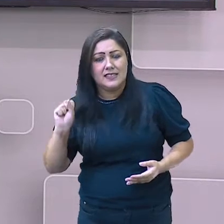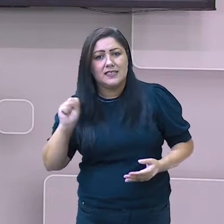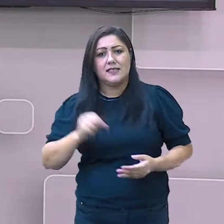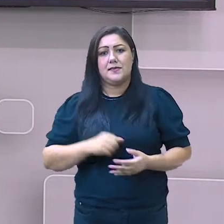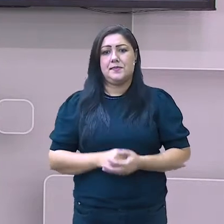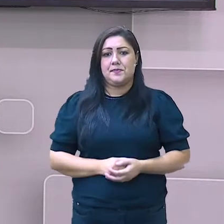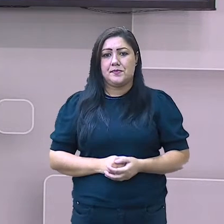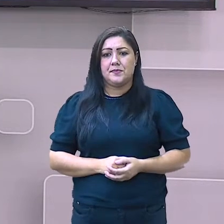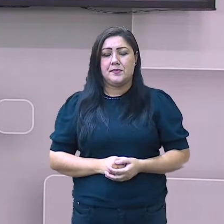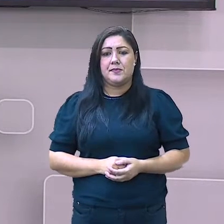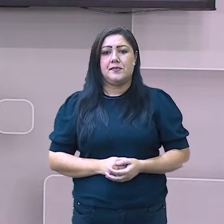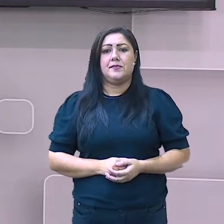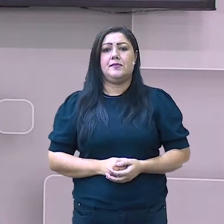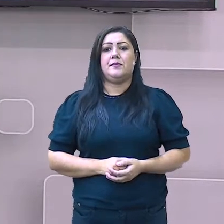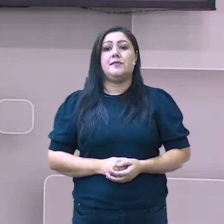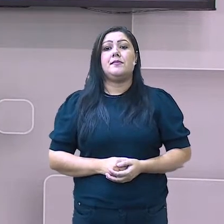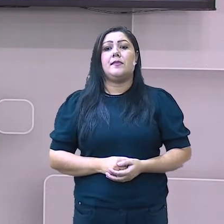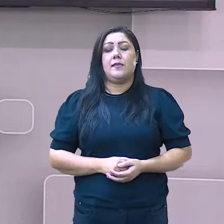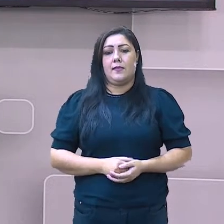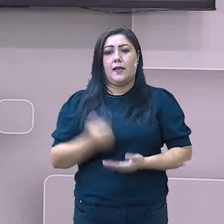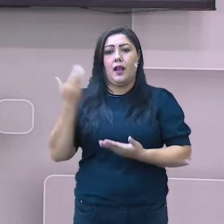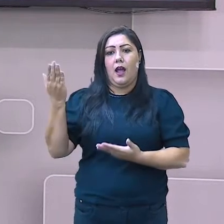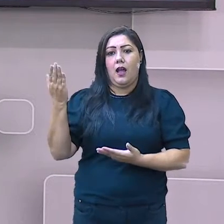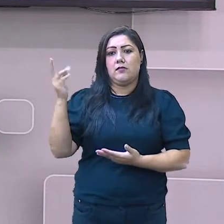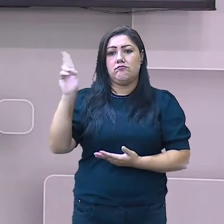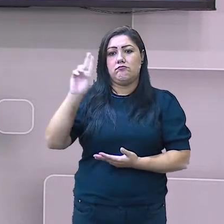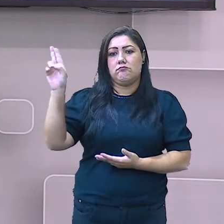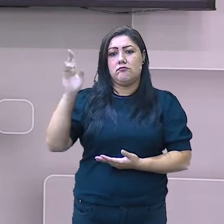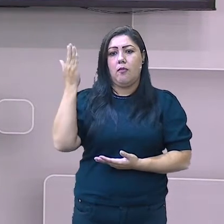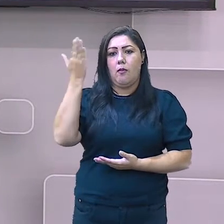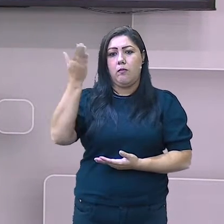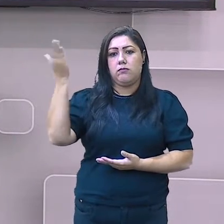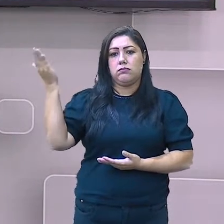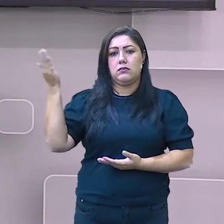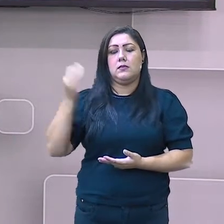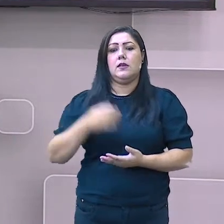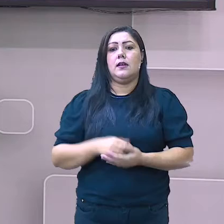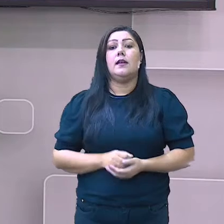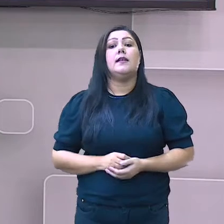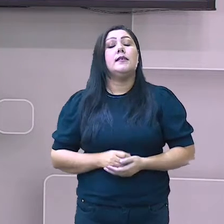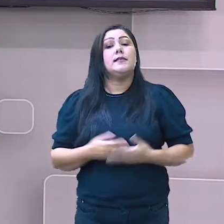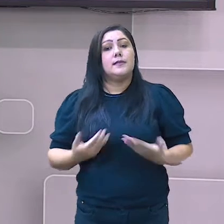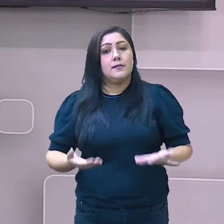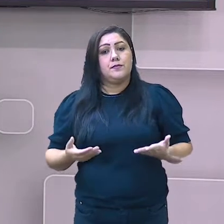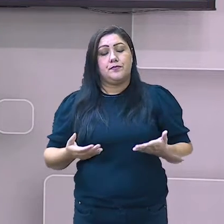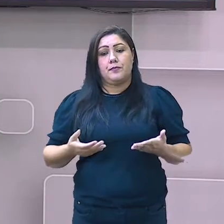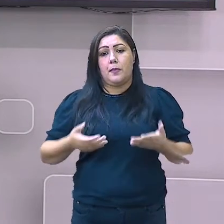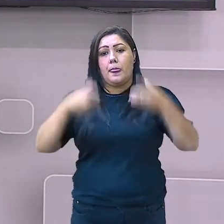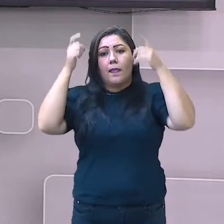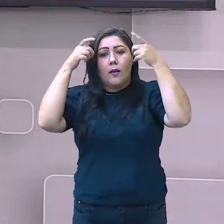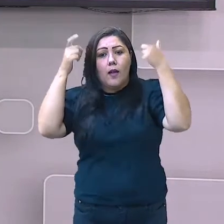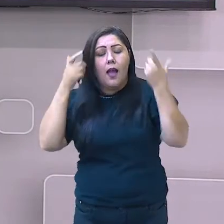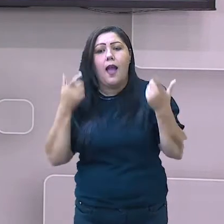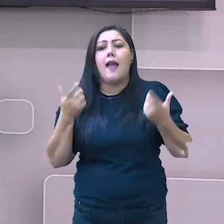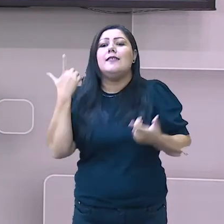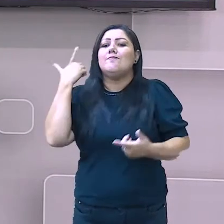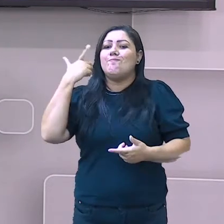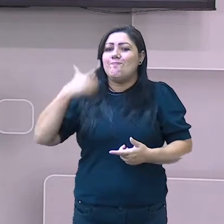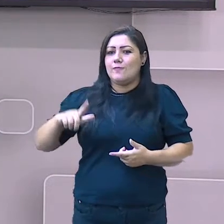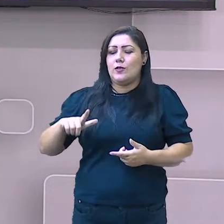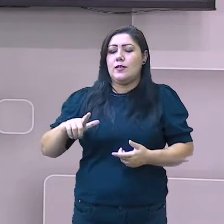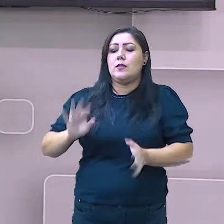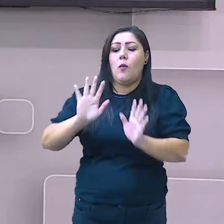czar conseguiu conter o processo revolucionário e criou um